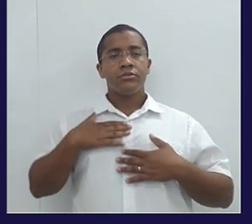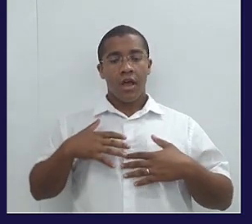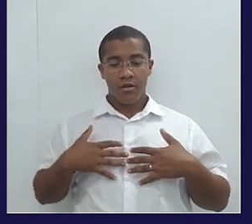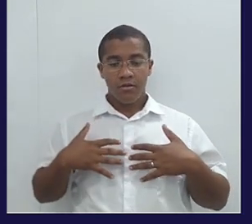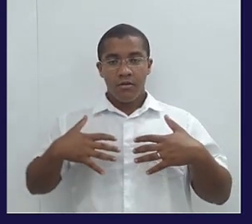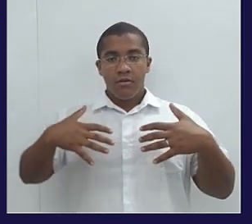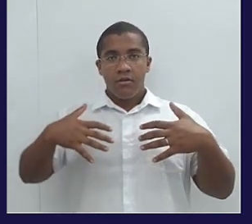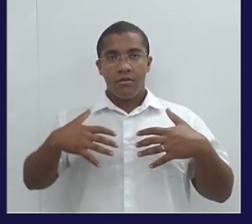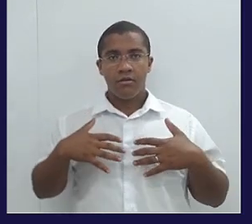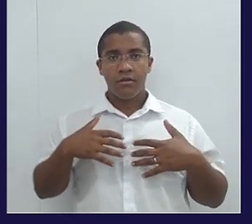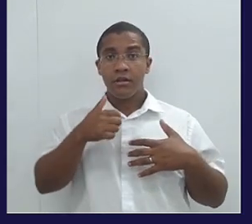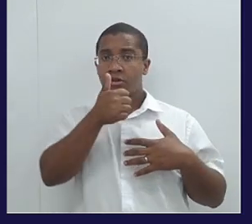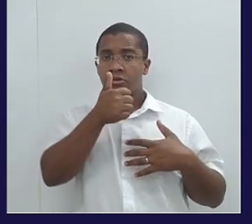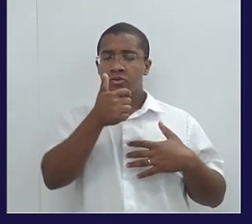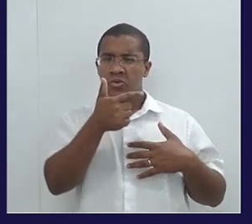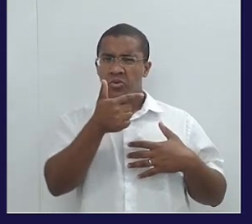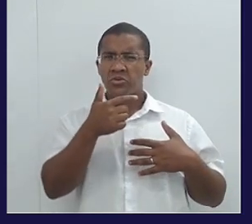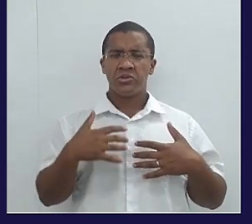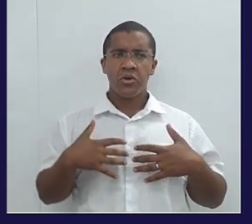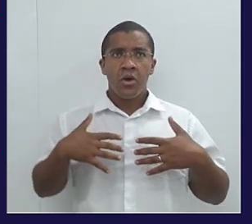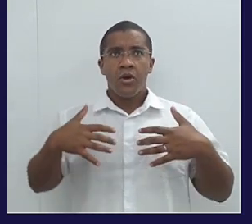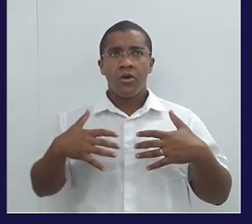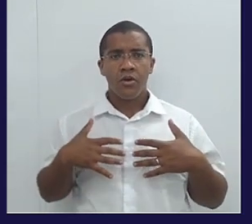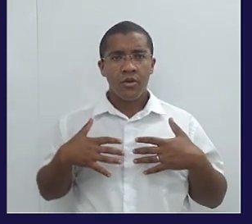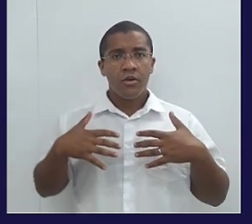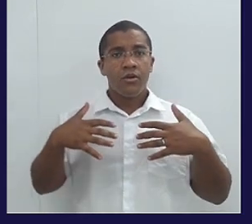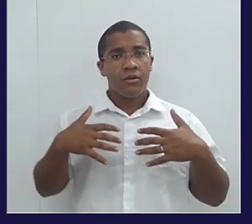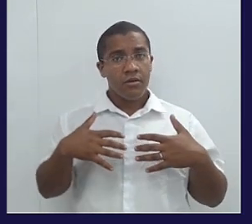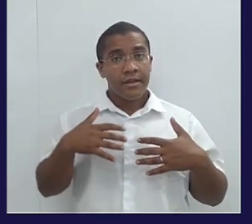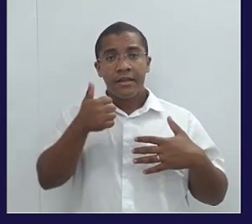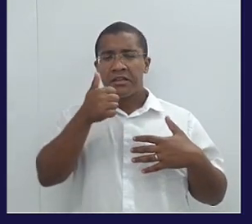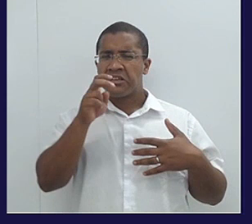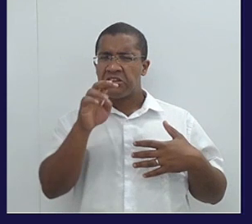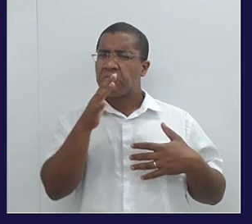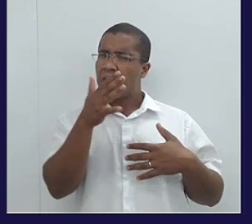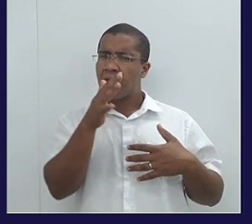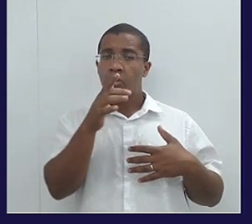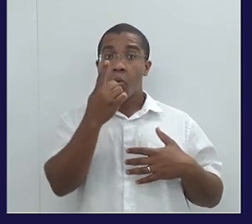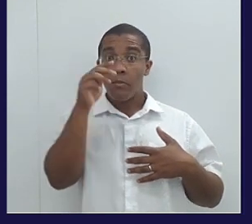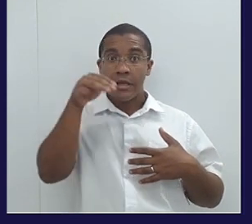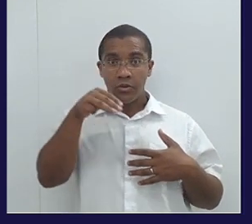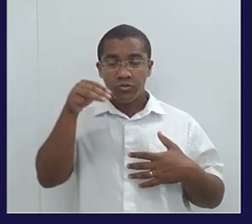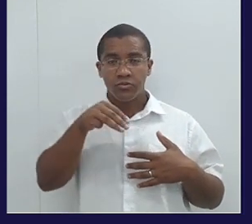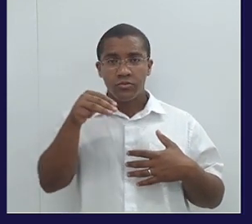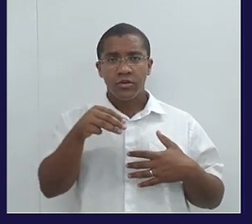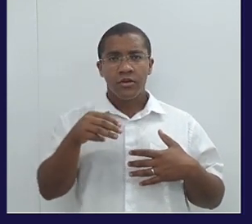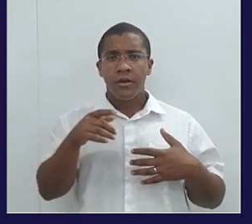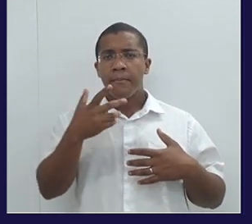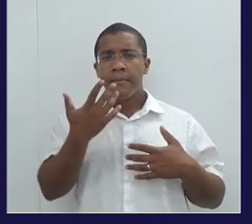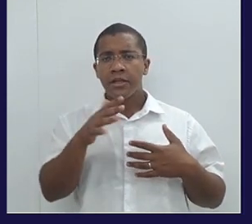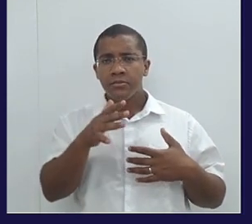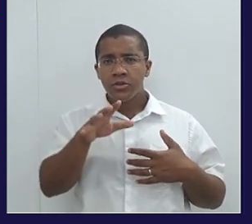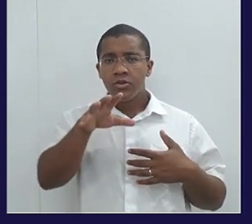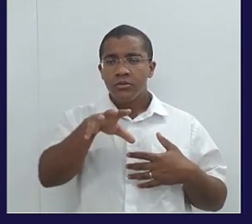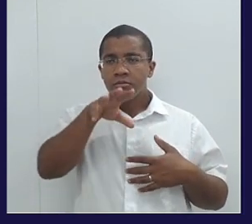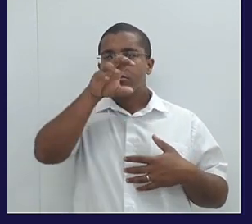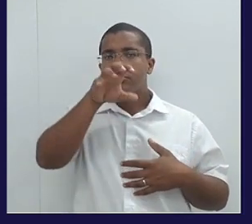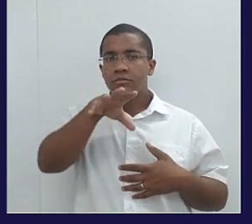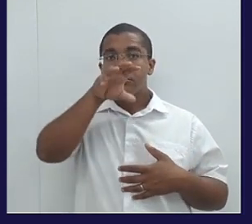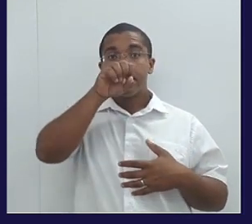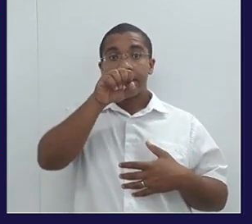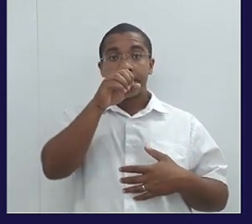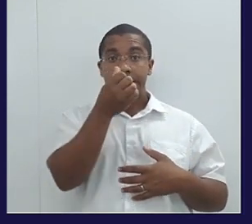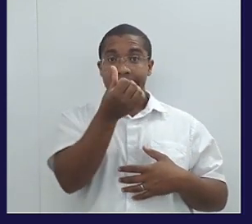entre 12 a 15 vezes por minuto, inspirando cerca de 6 litros de ar